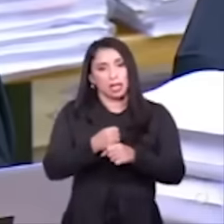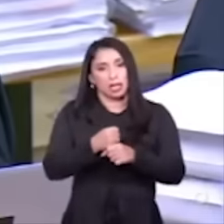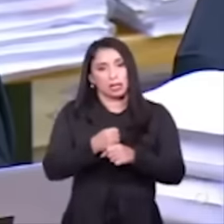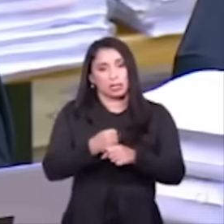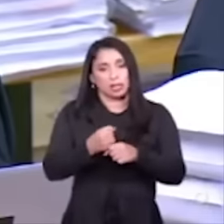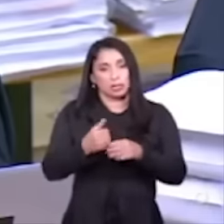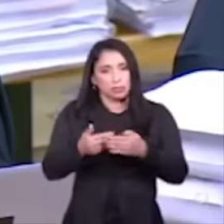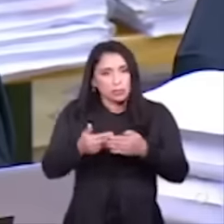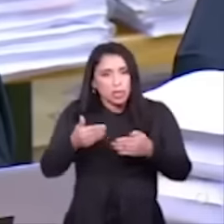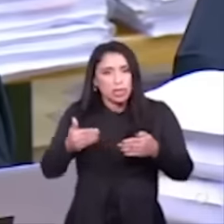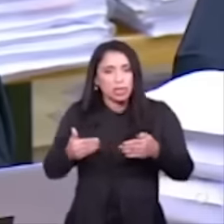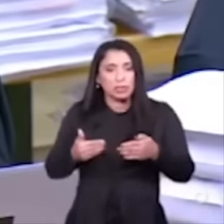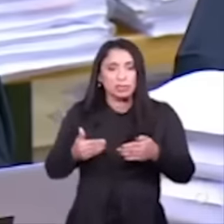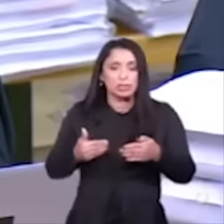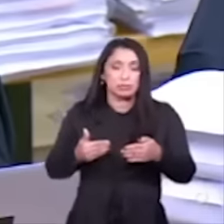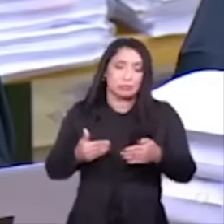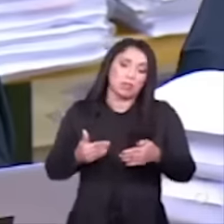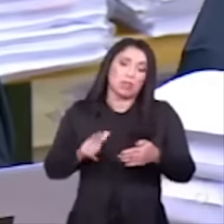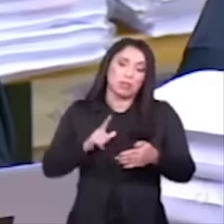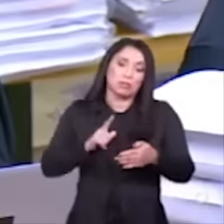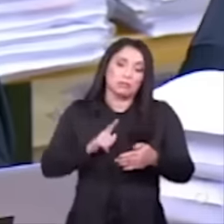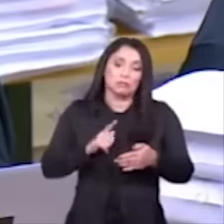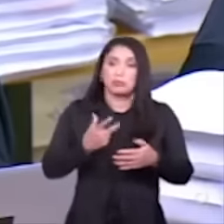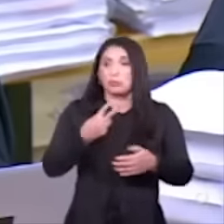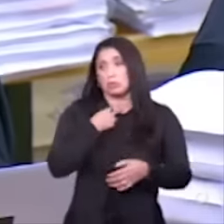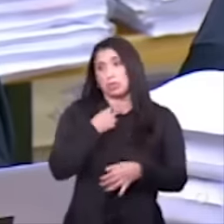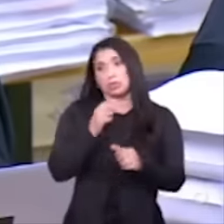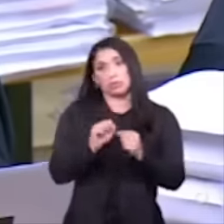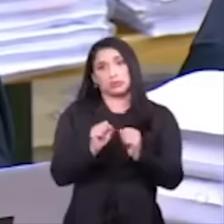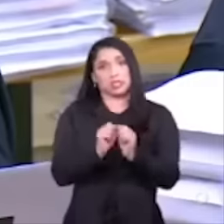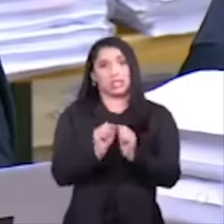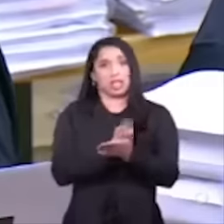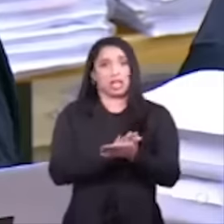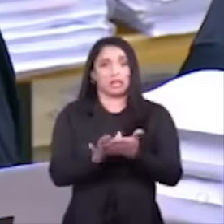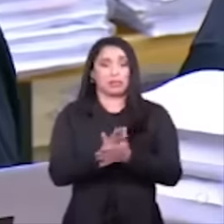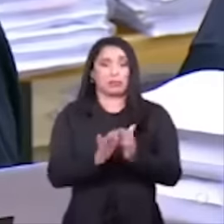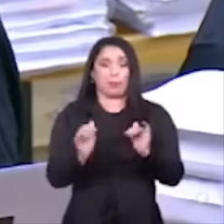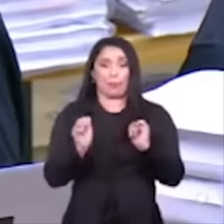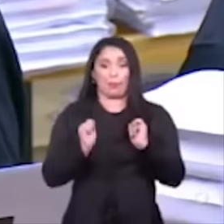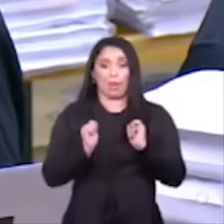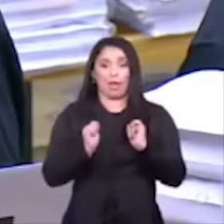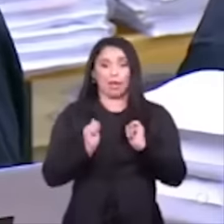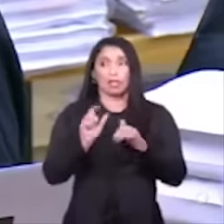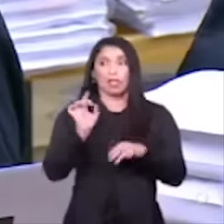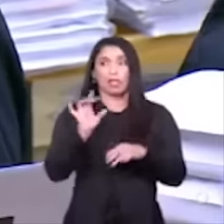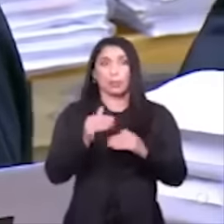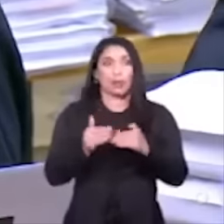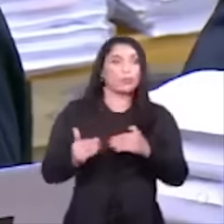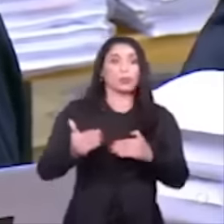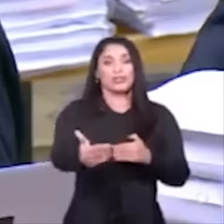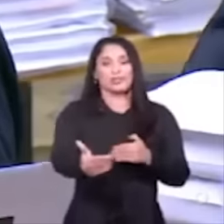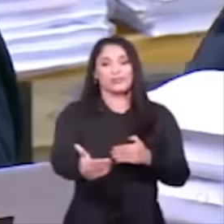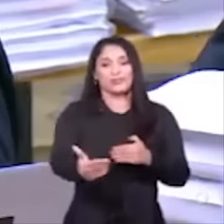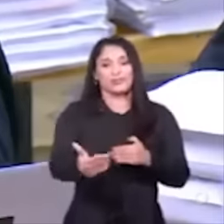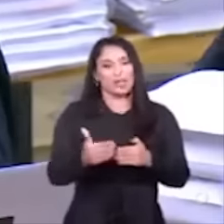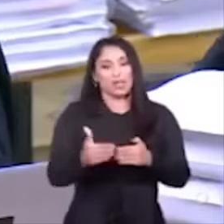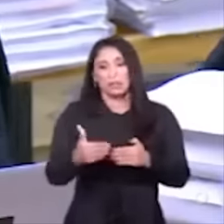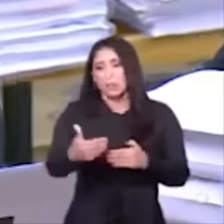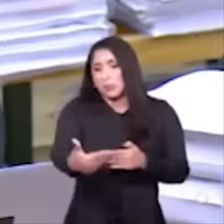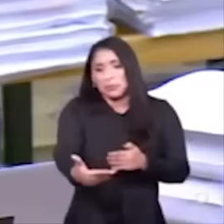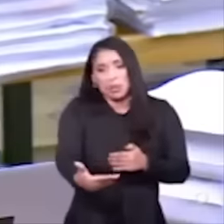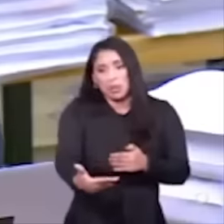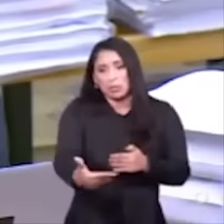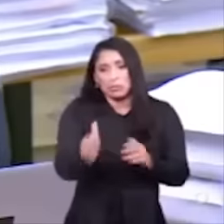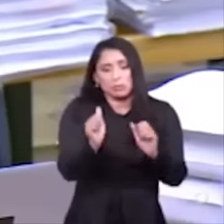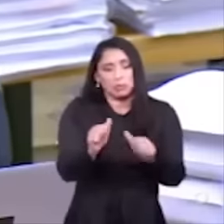anualidade noss simplesmente Vamos lavar as mãos né Porque só pra próxima eleição pra próxima eleição essa regra pode